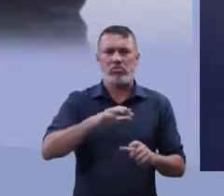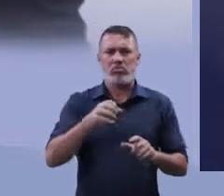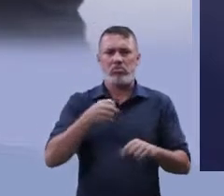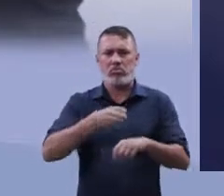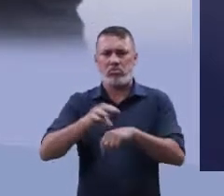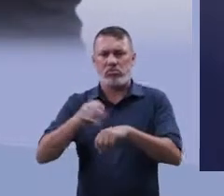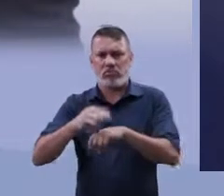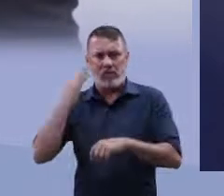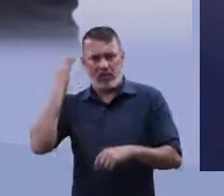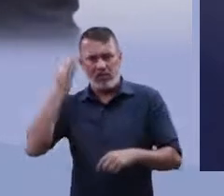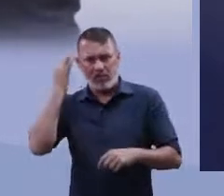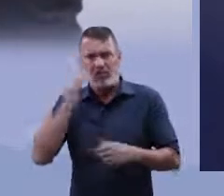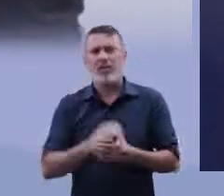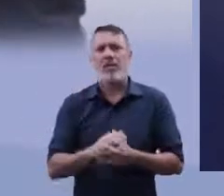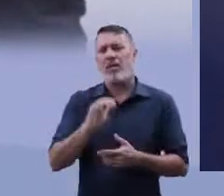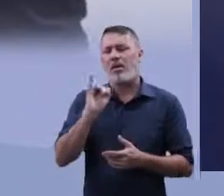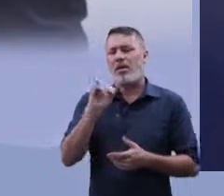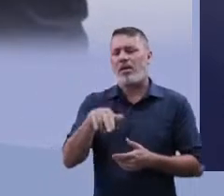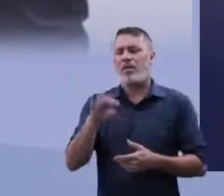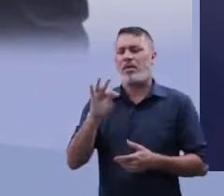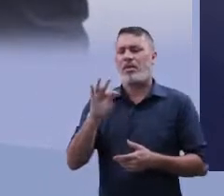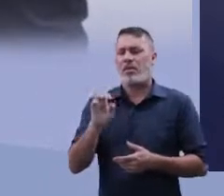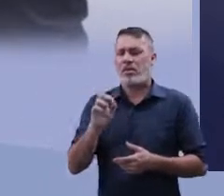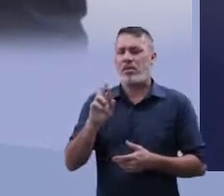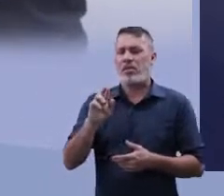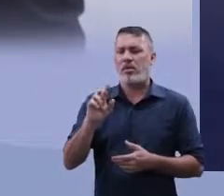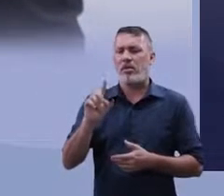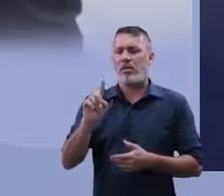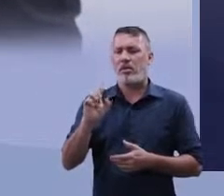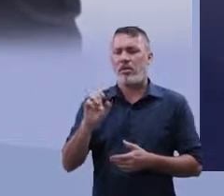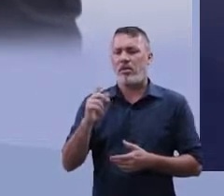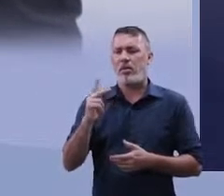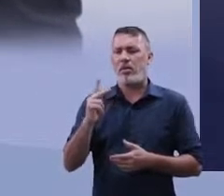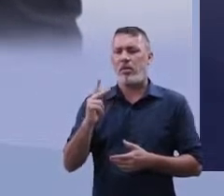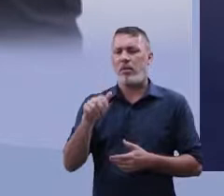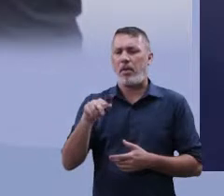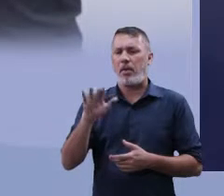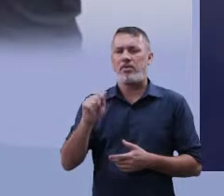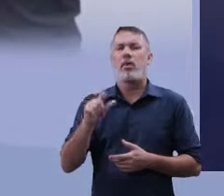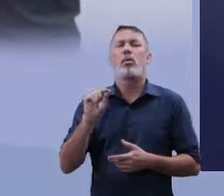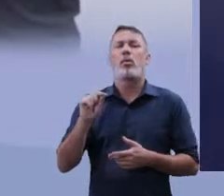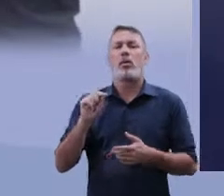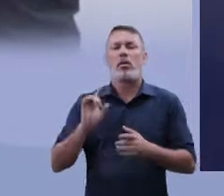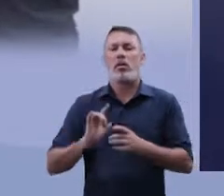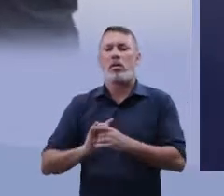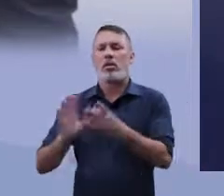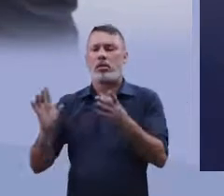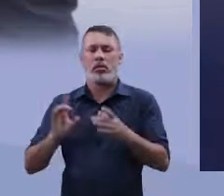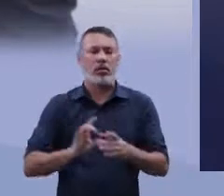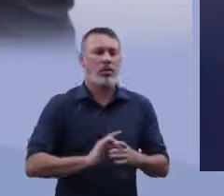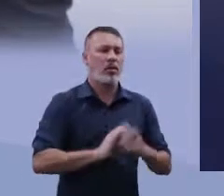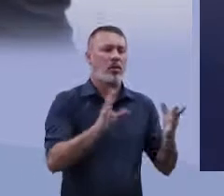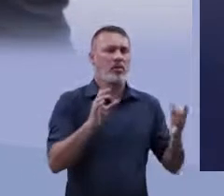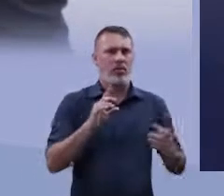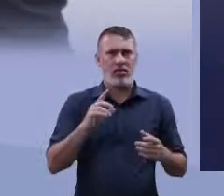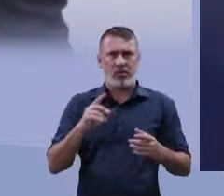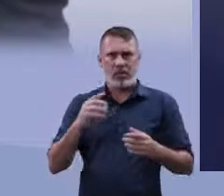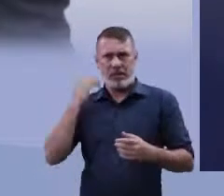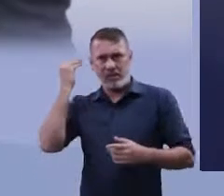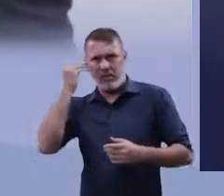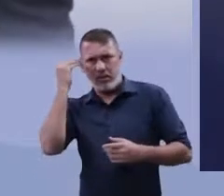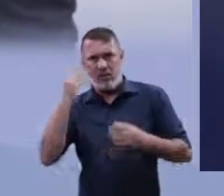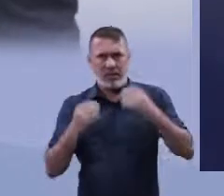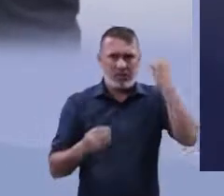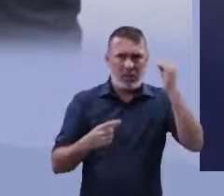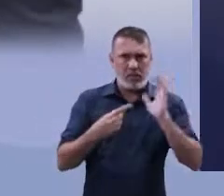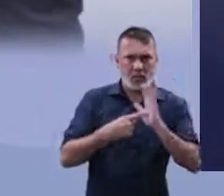filosófica. O que seria interdependência? A dependência entre duas partes. Como os dados da experiência, esse